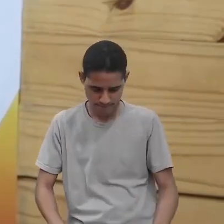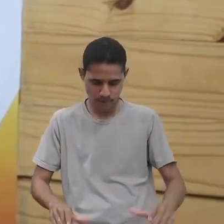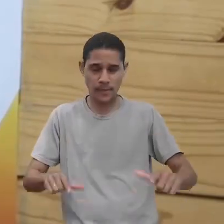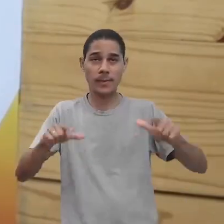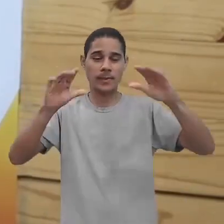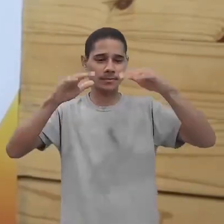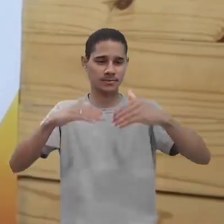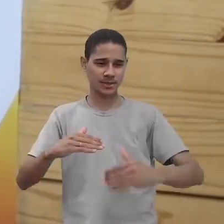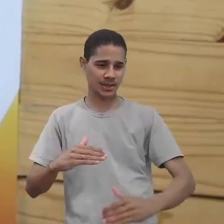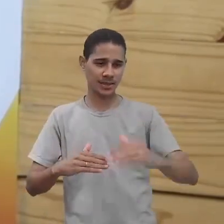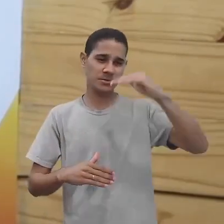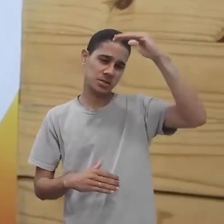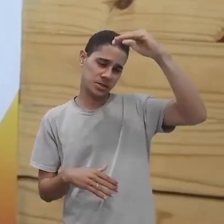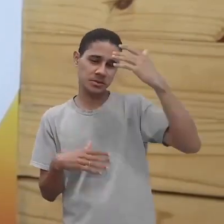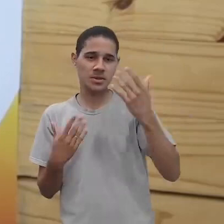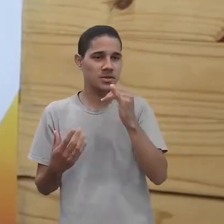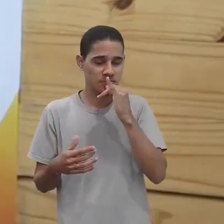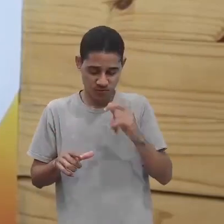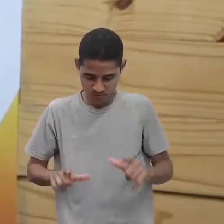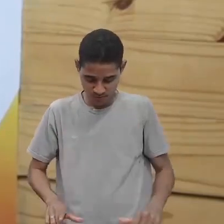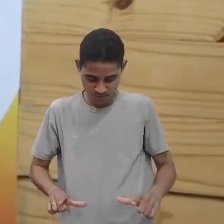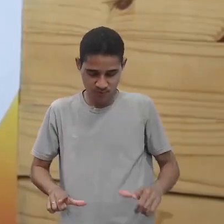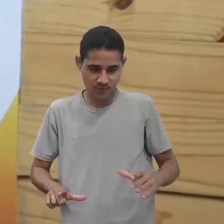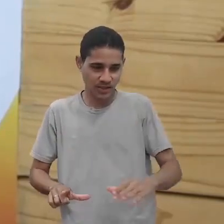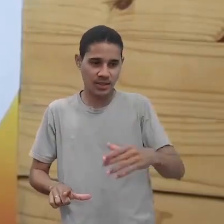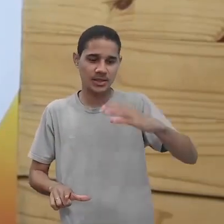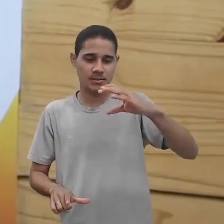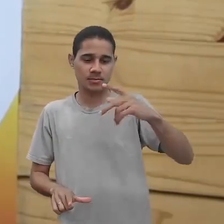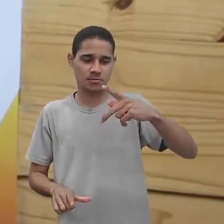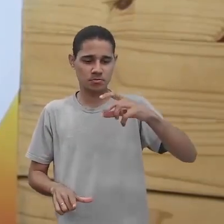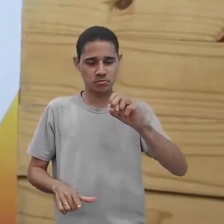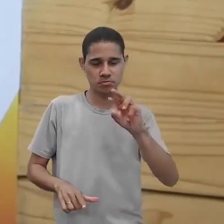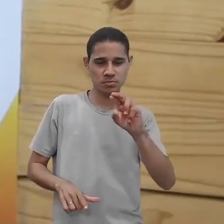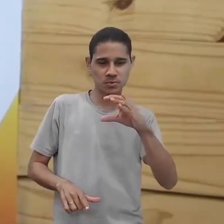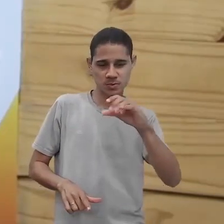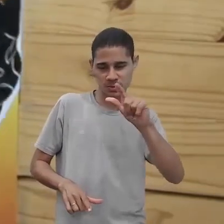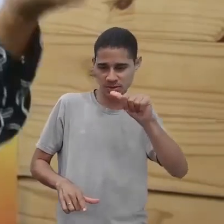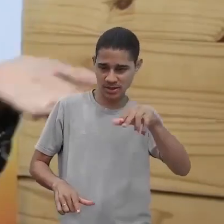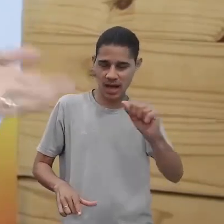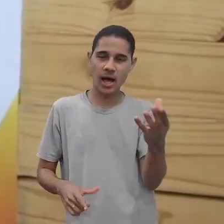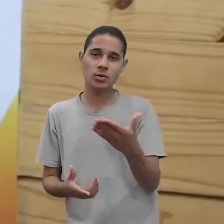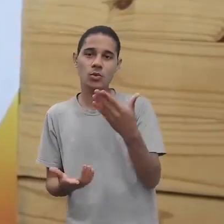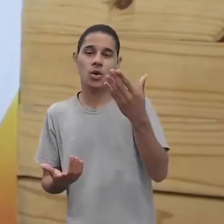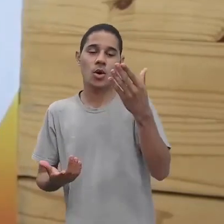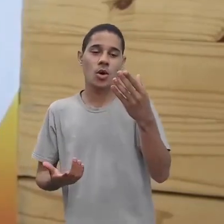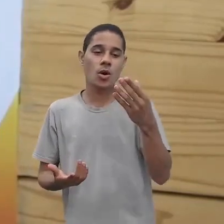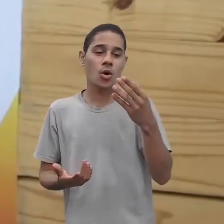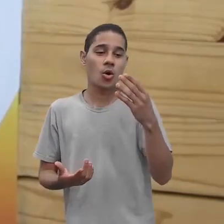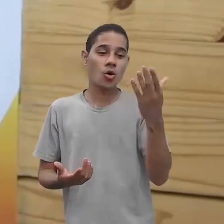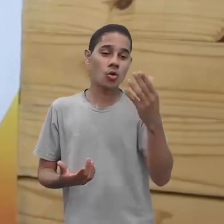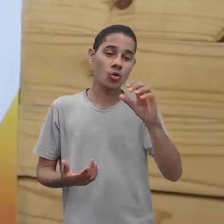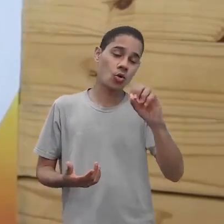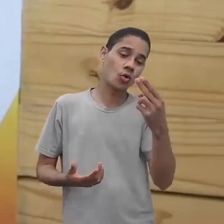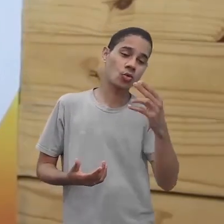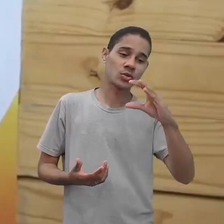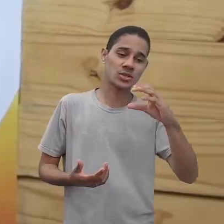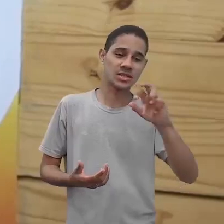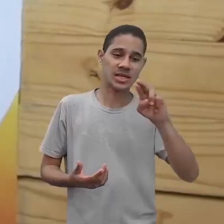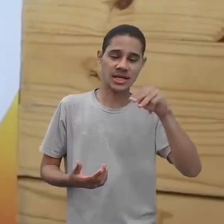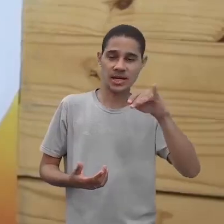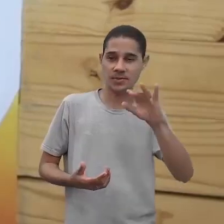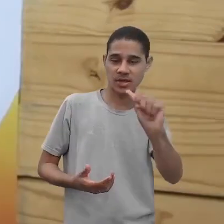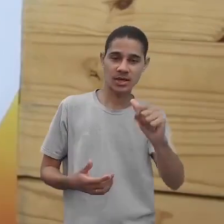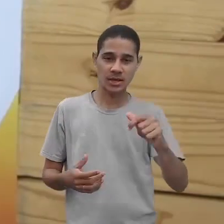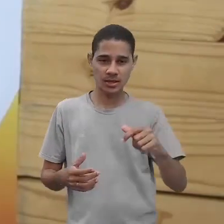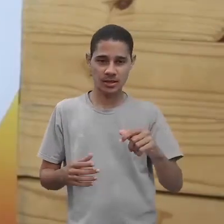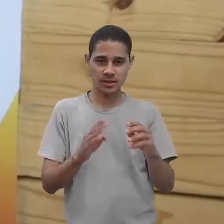esse porcelanato ou essa cerâmica, né? Vai ser da direita para a esquerda, né? Vai ser lá de cima para